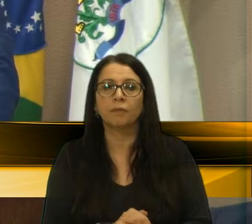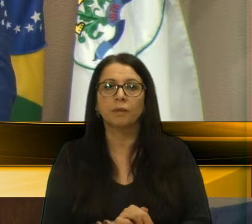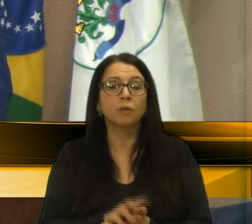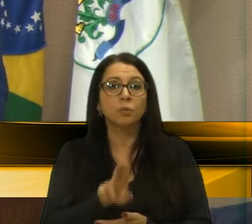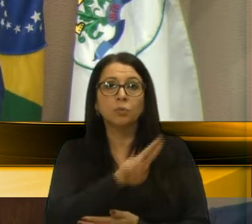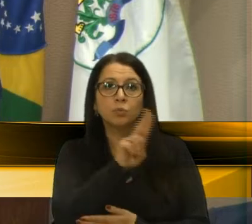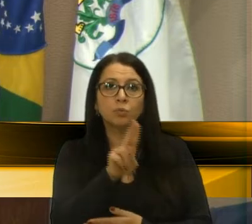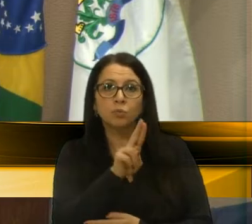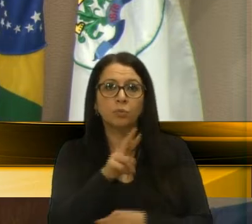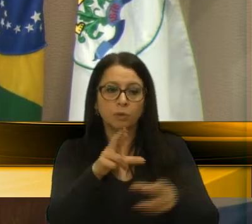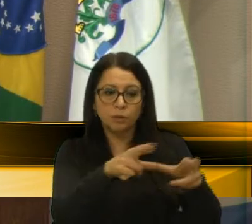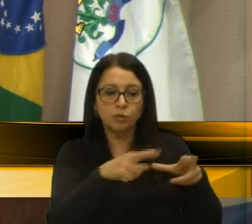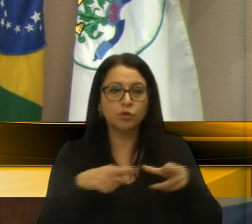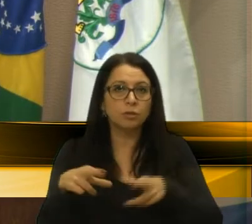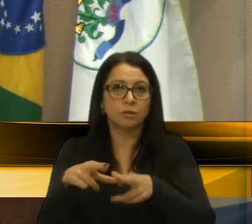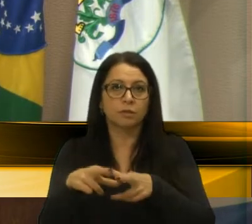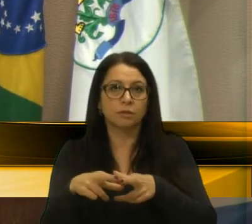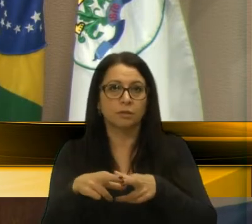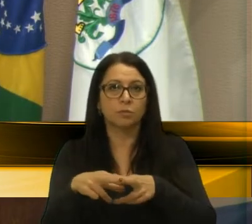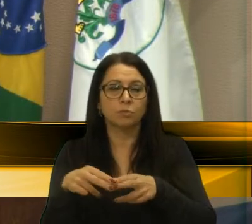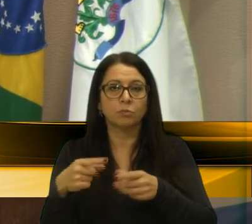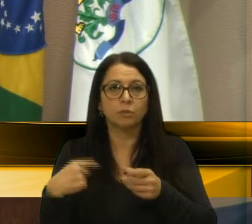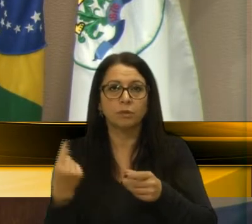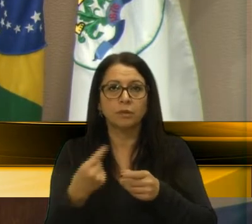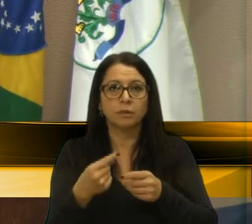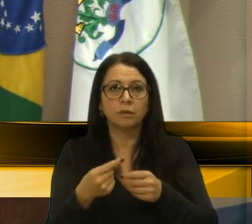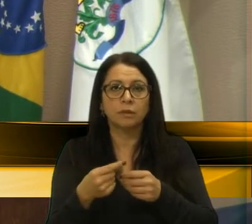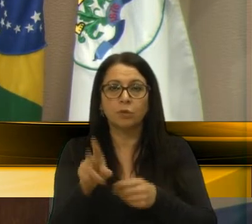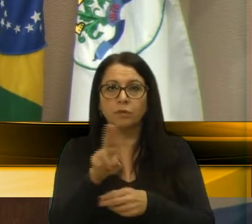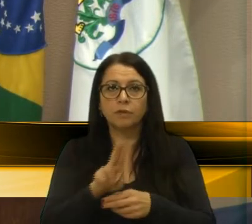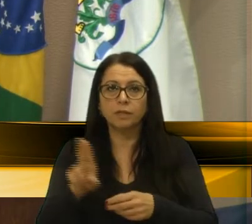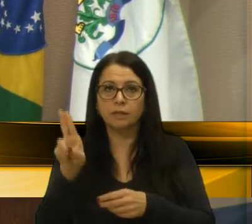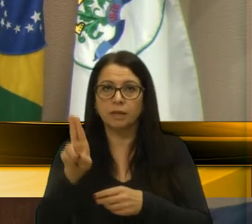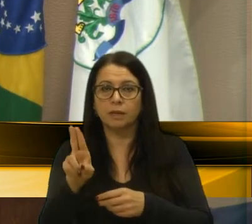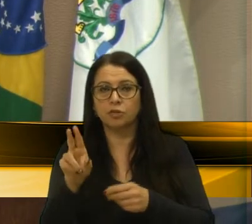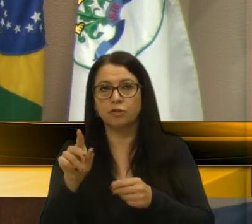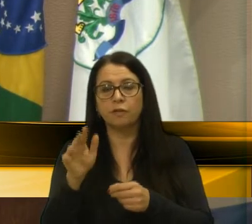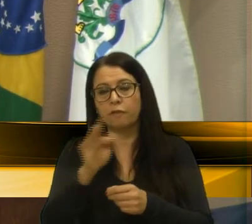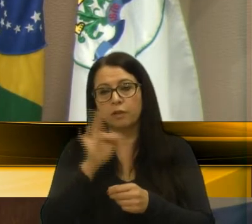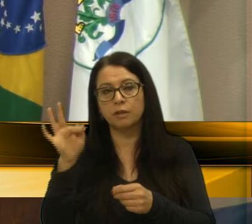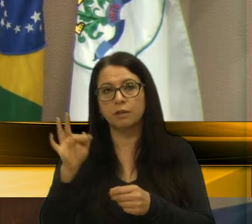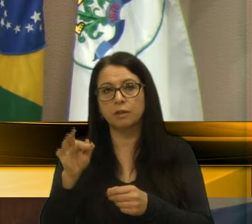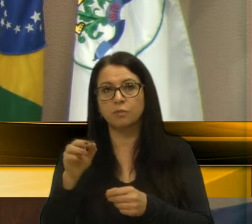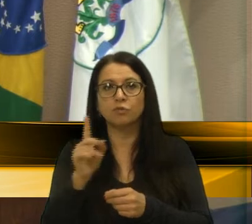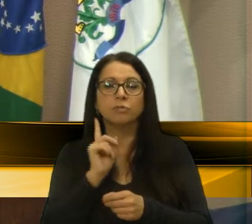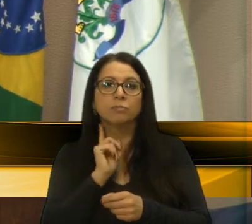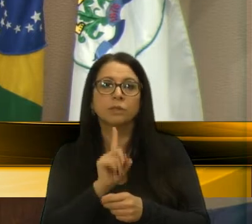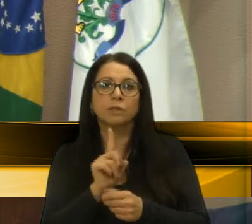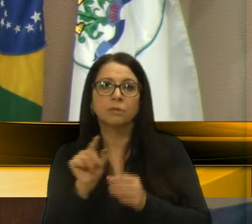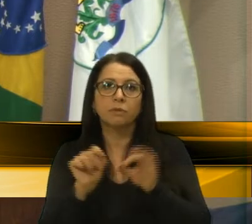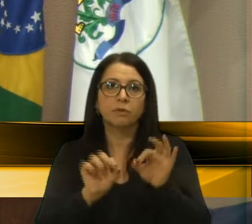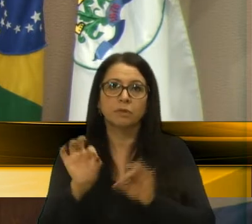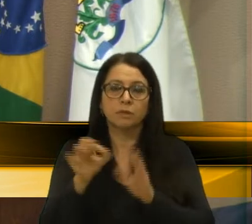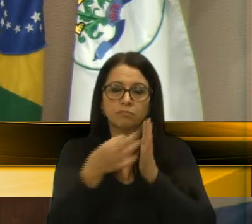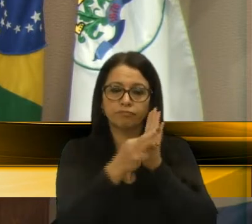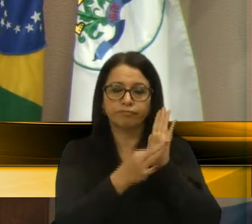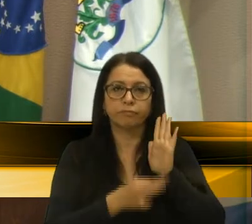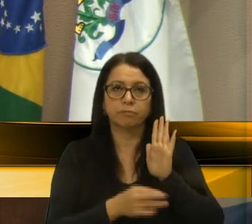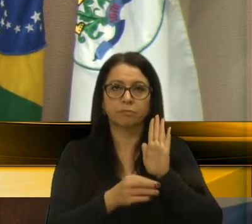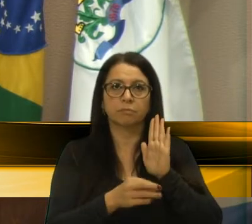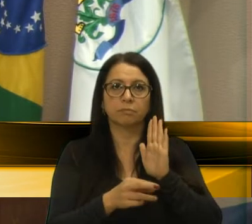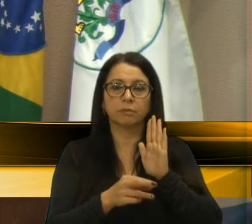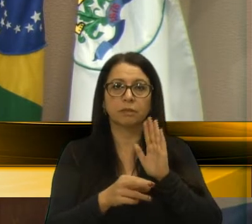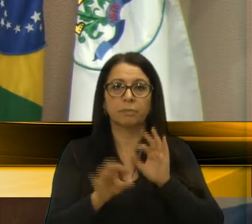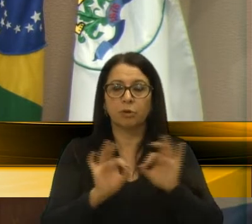utilizou a sua região metropolitana, utilizou-se da Universidade Federal de Minas Gerais para a elaboração do plano diretor